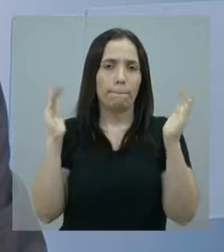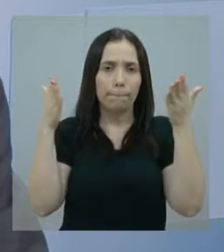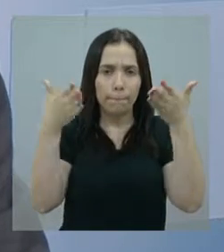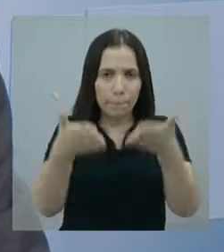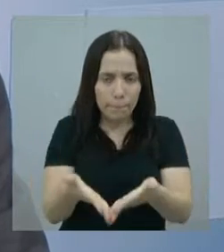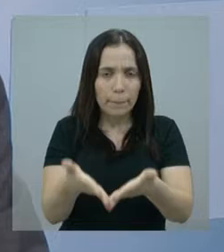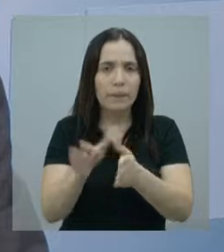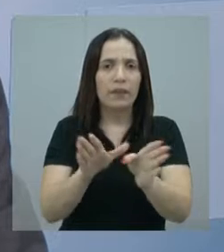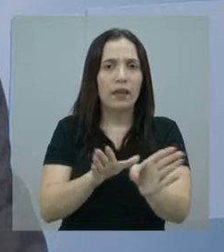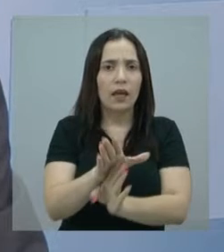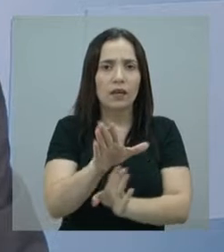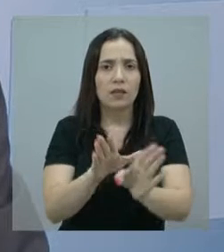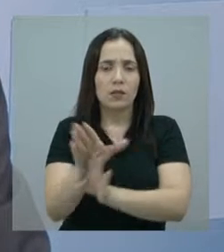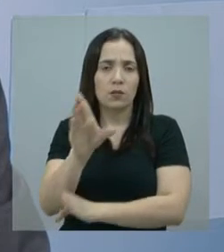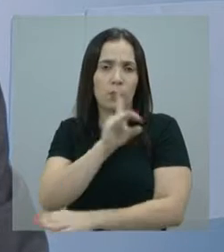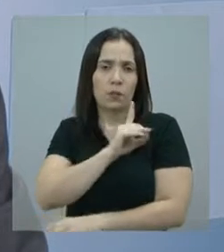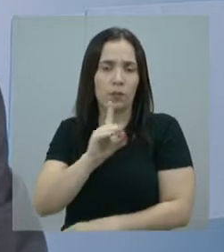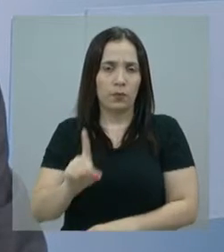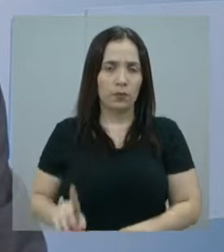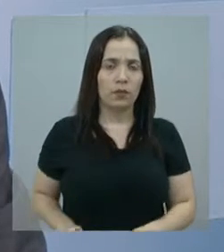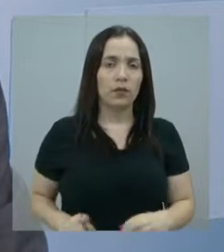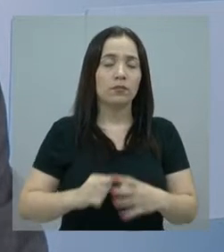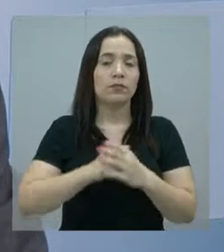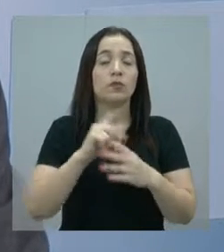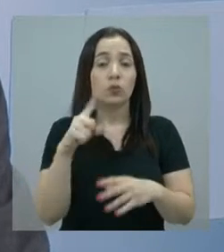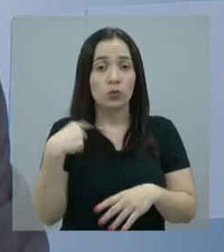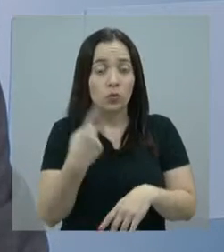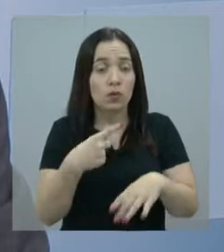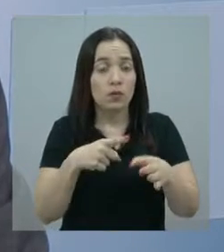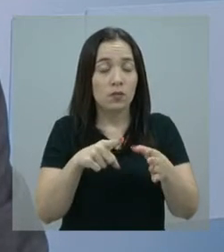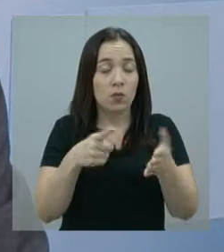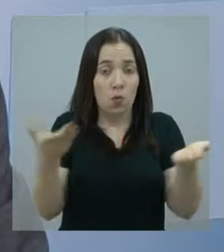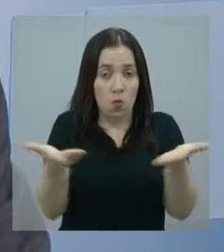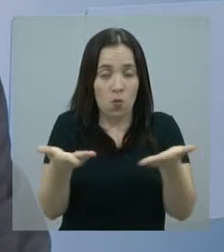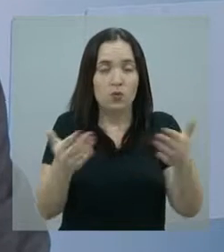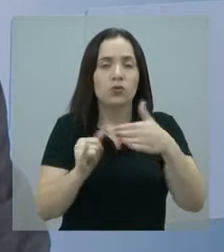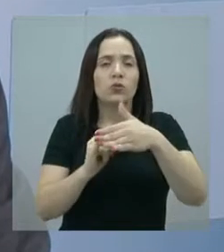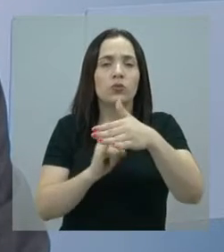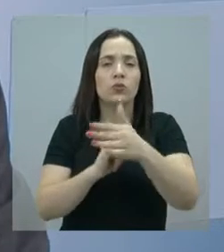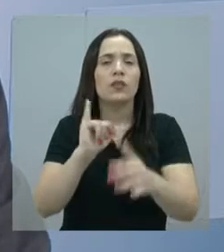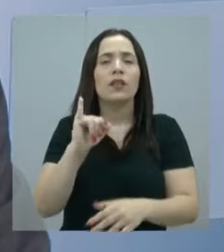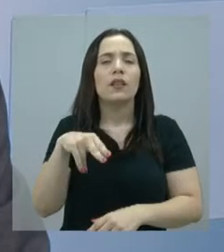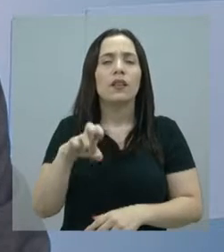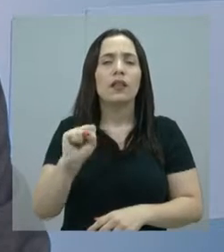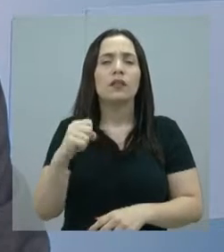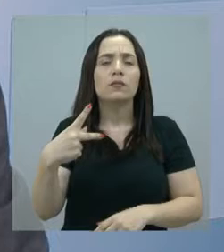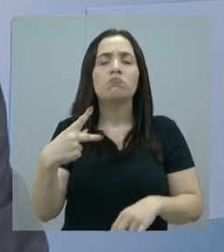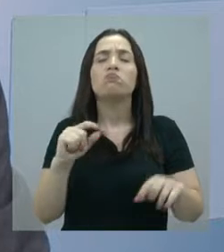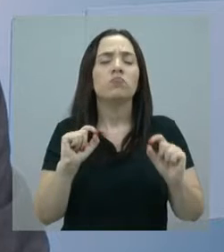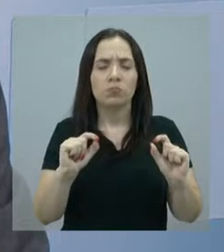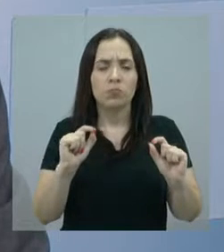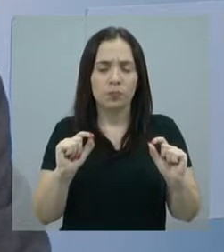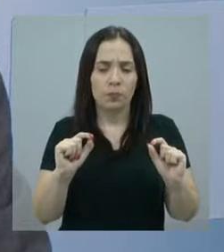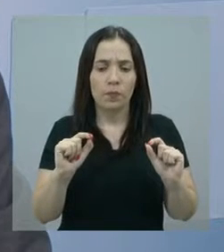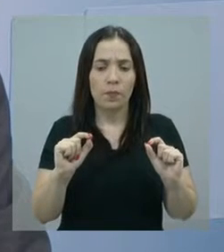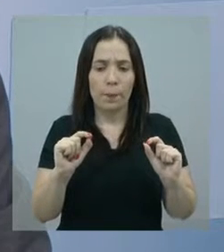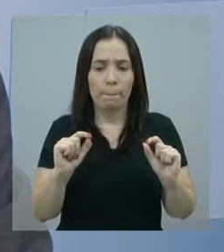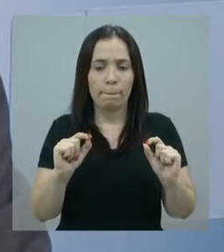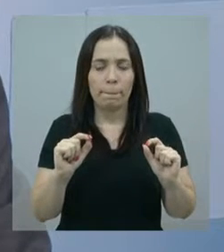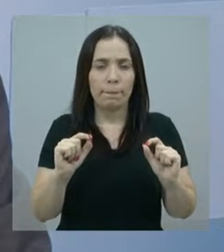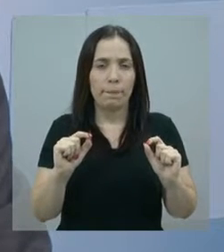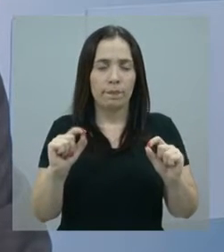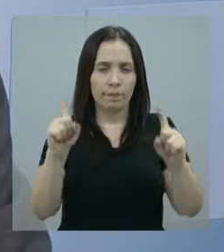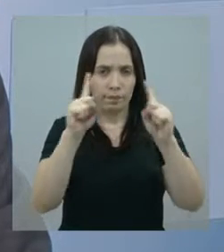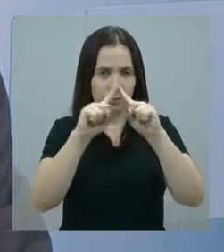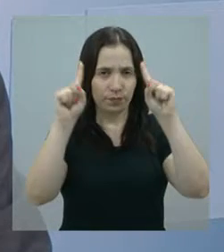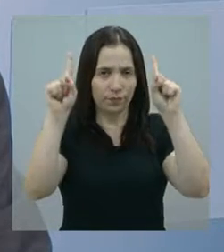de assessoramento parlamentar. Nós fundamentamos hoje o INESP, primeiro, no maior